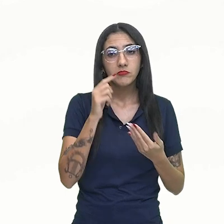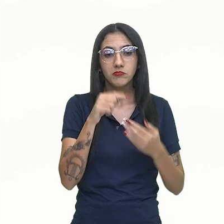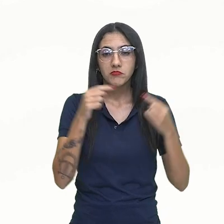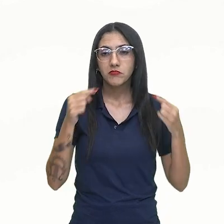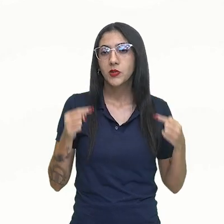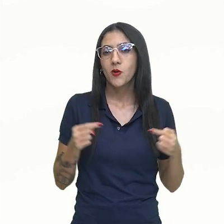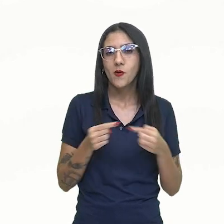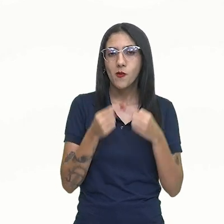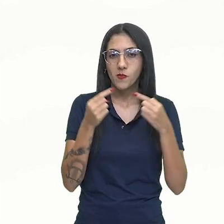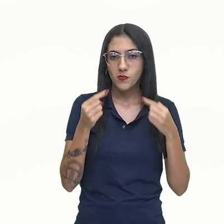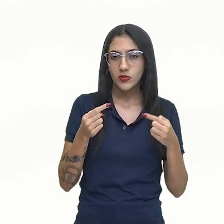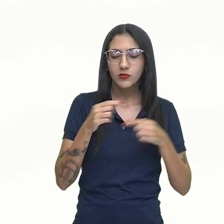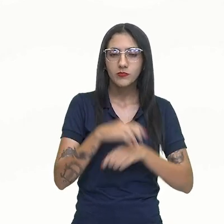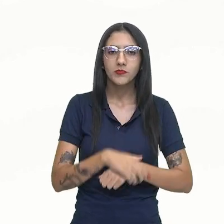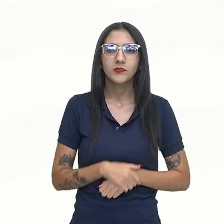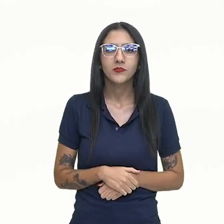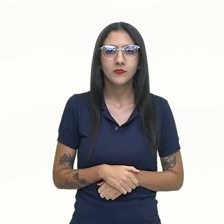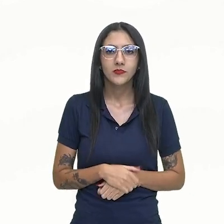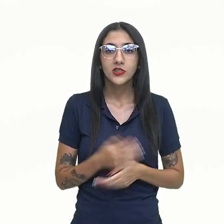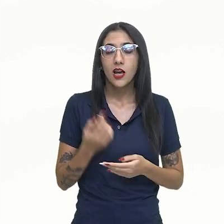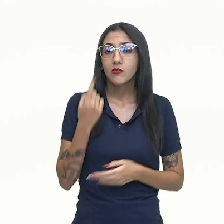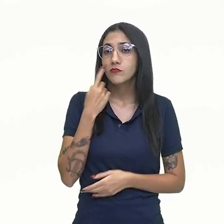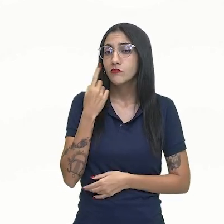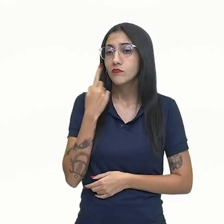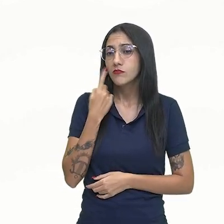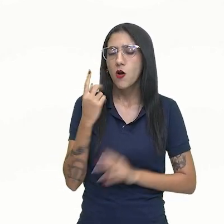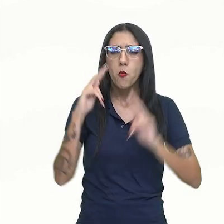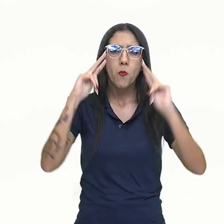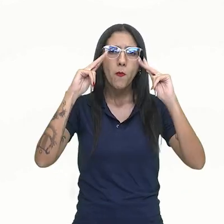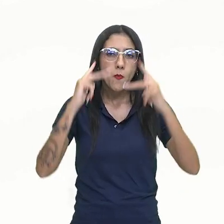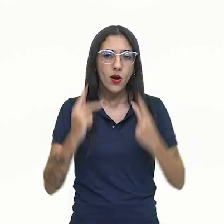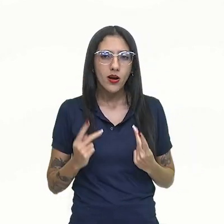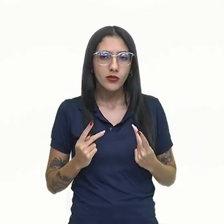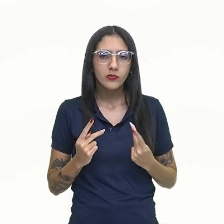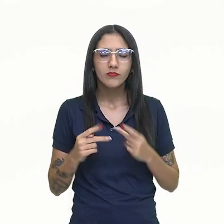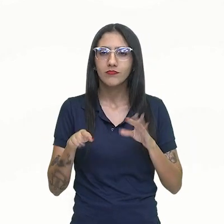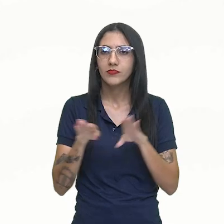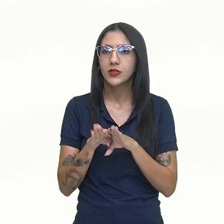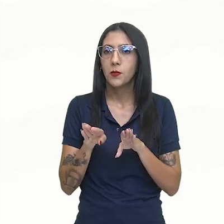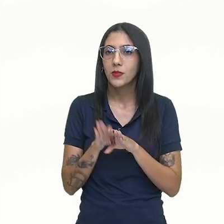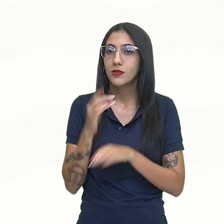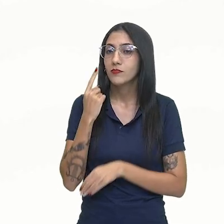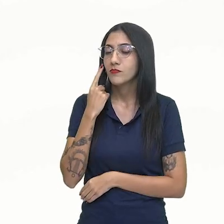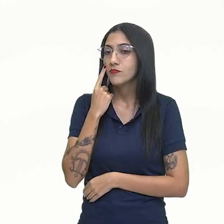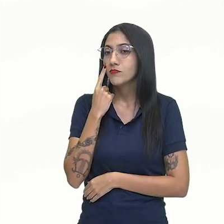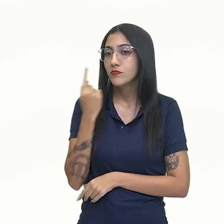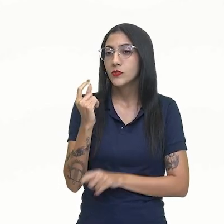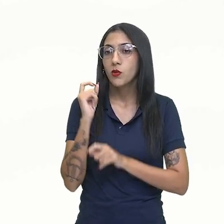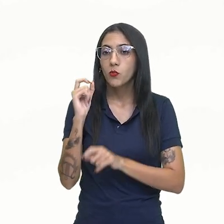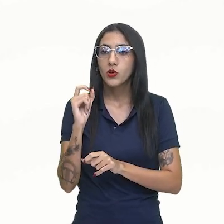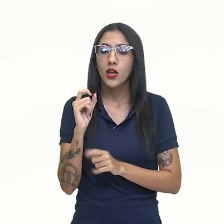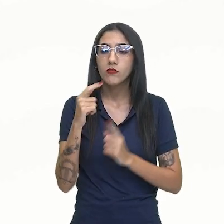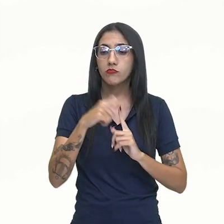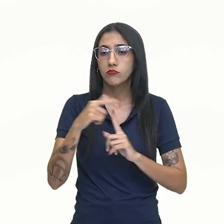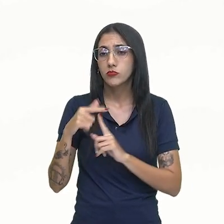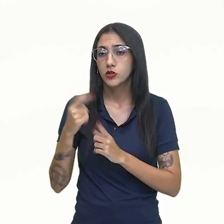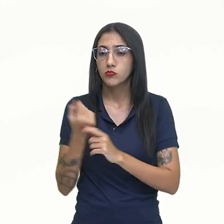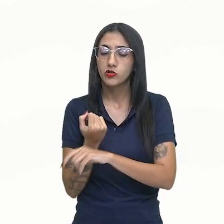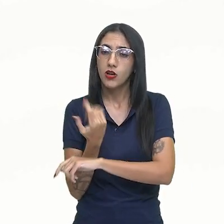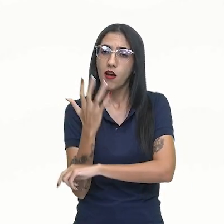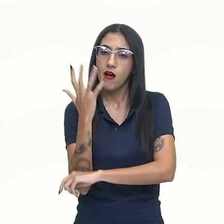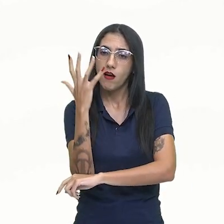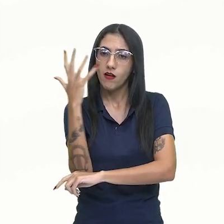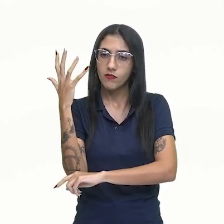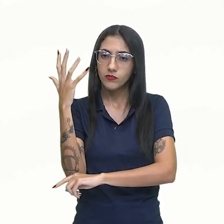mesma espécie. E aí nós temos a espécie humana, nós temos aqui essa espécie de árvore, né?